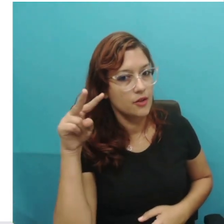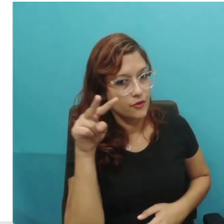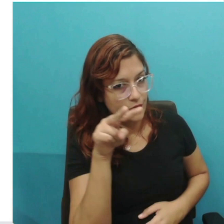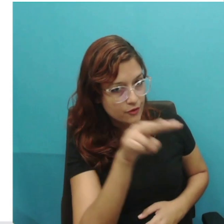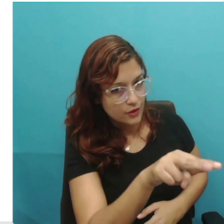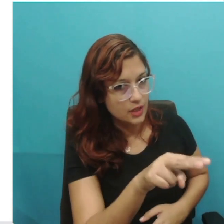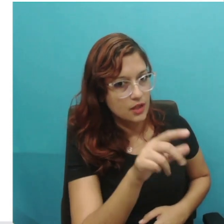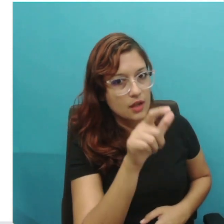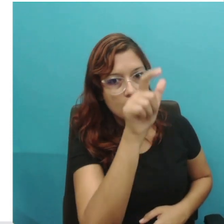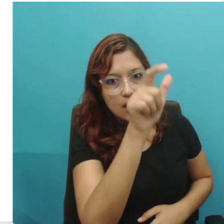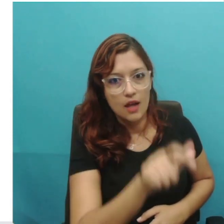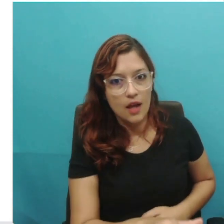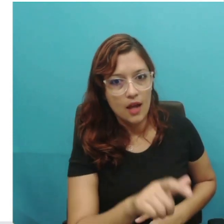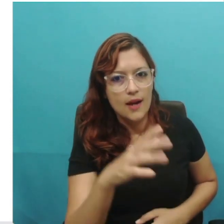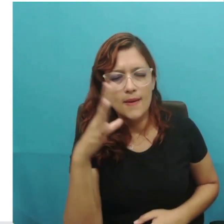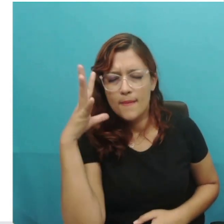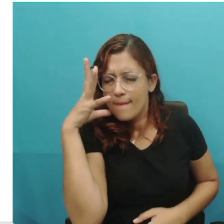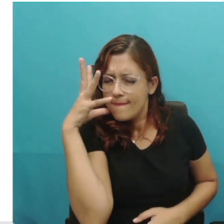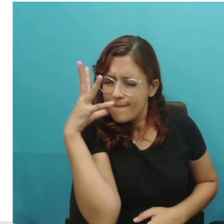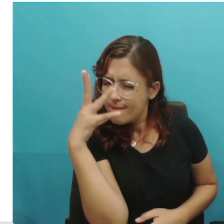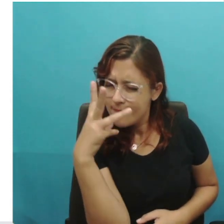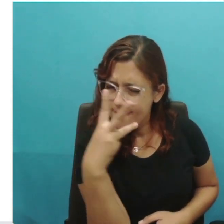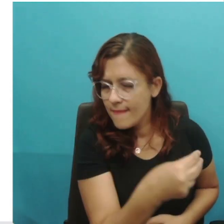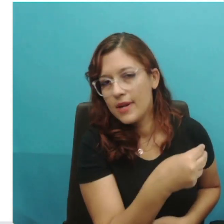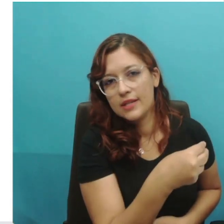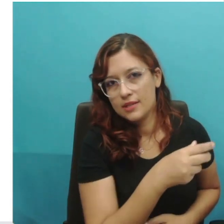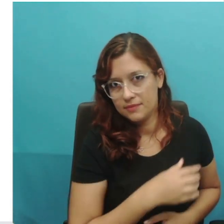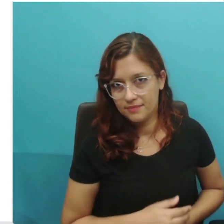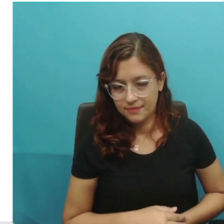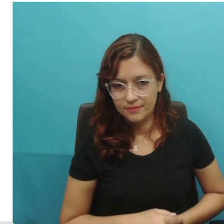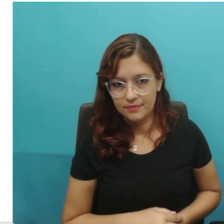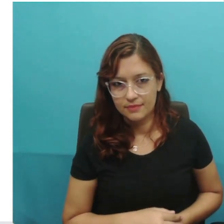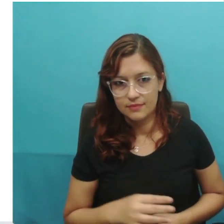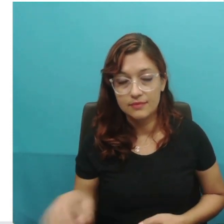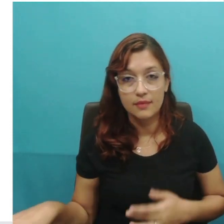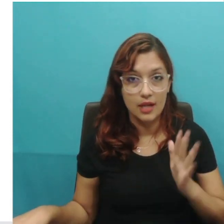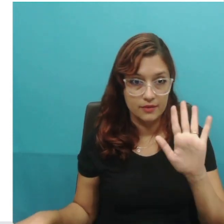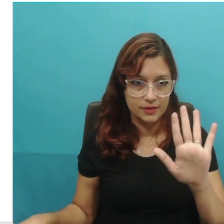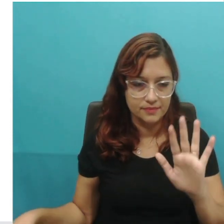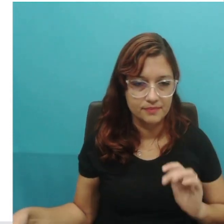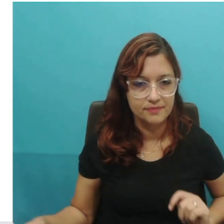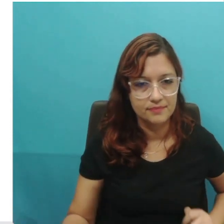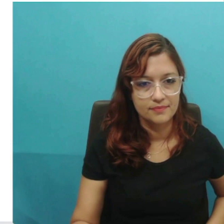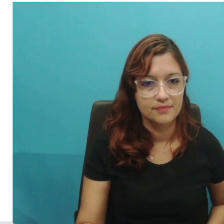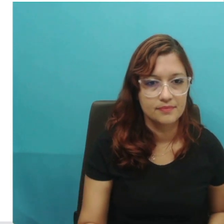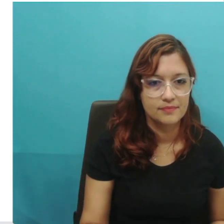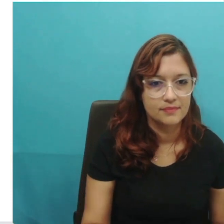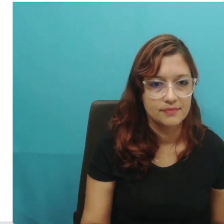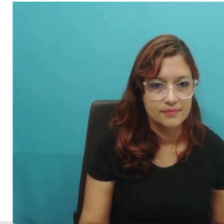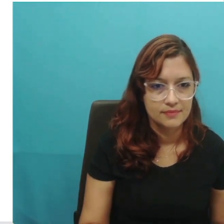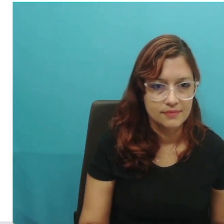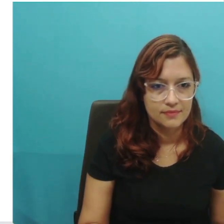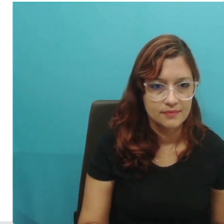a menina que vi era muito linda.